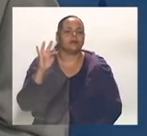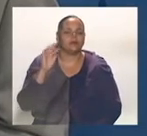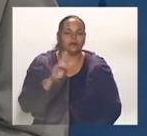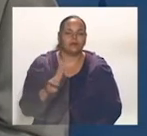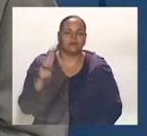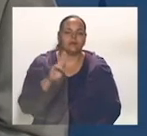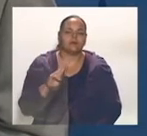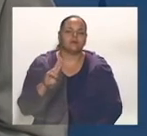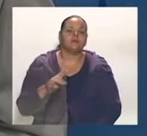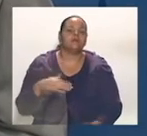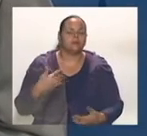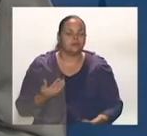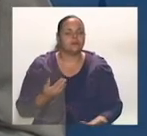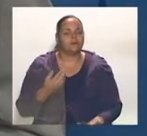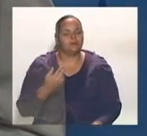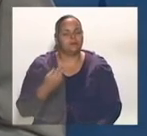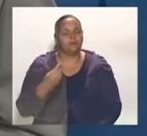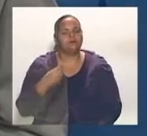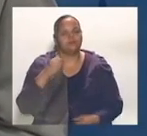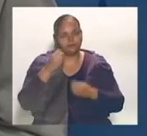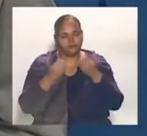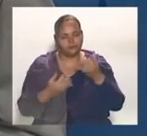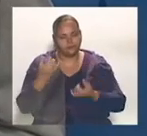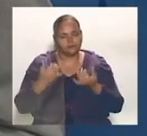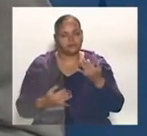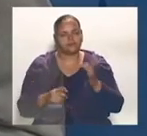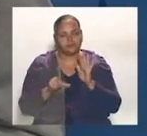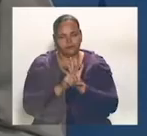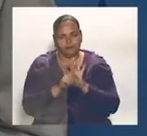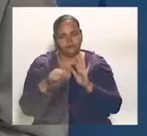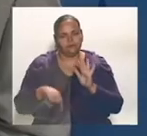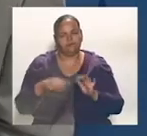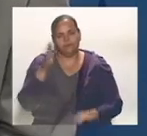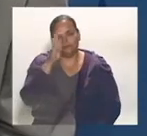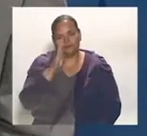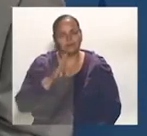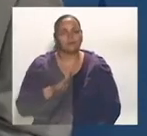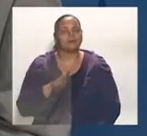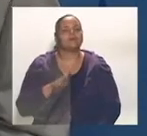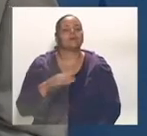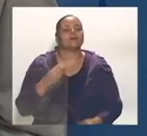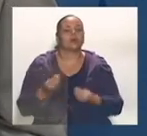importante para o país, tanto que o Martinho está indo para a Universidade de Lille, na França, para poder